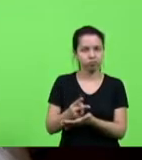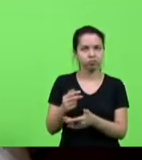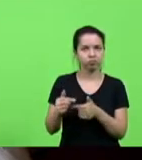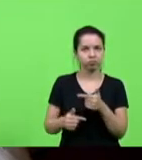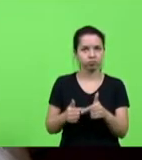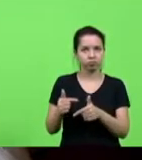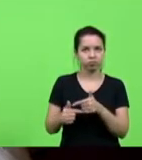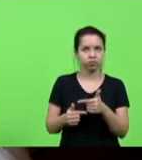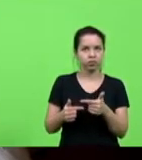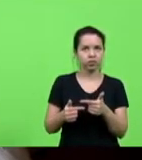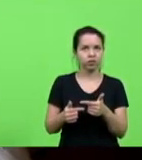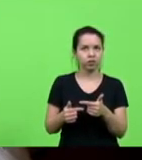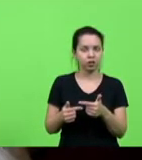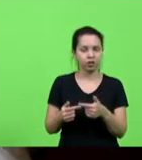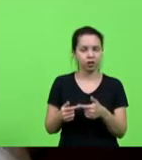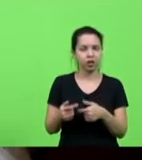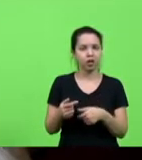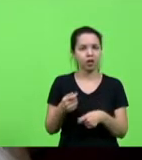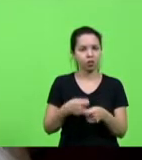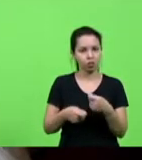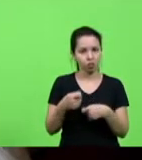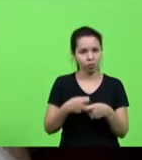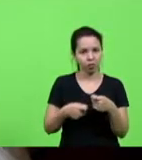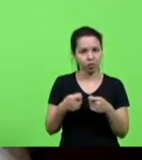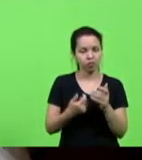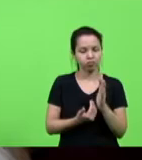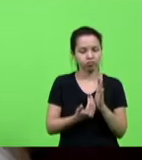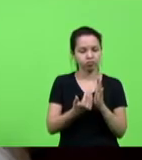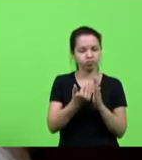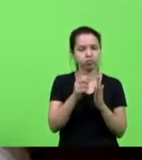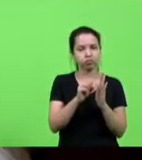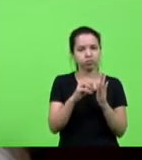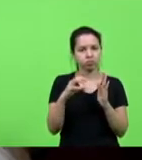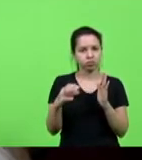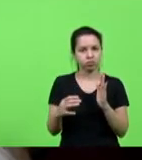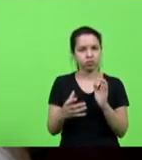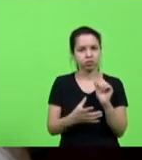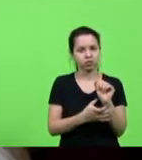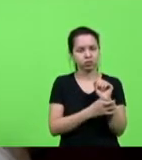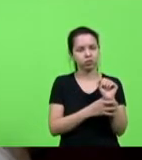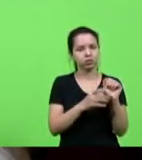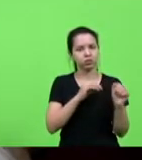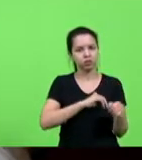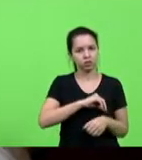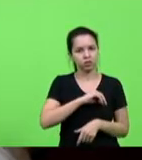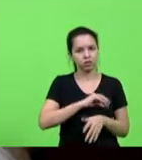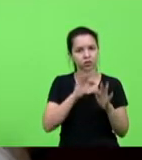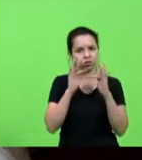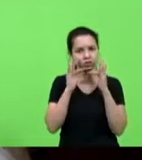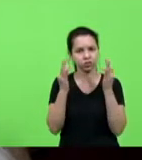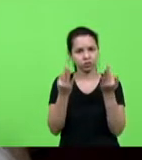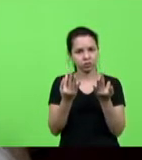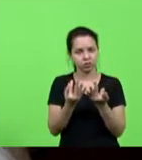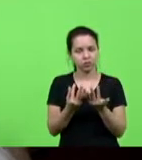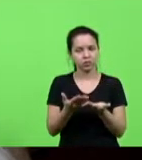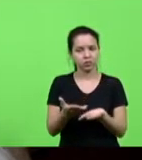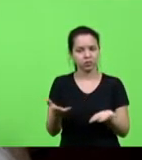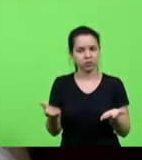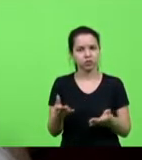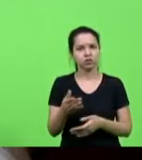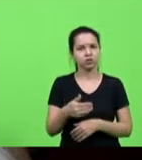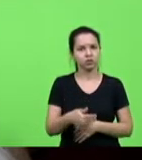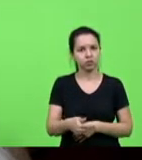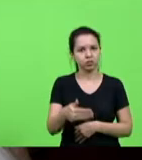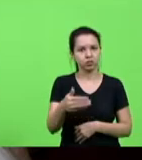a economia aquecida aqui em Santa Catarina. Assim também, garantir o salário das famílias estarão sendo, através